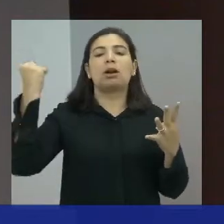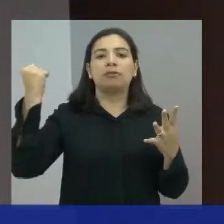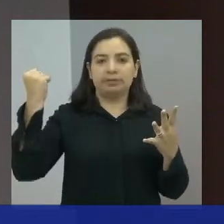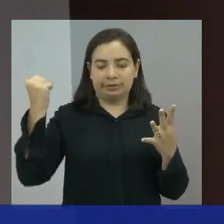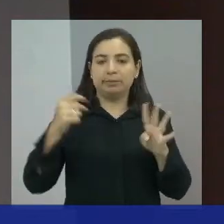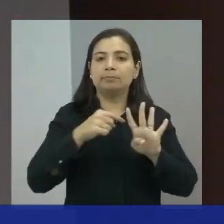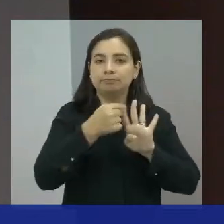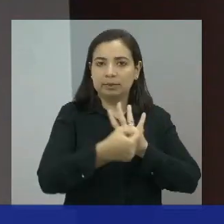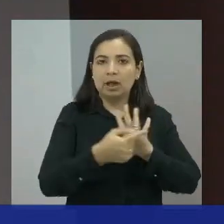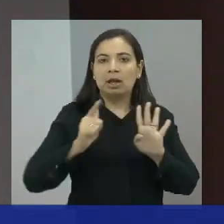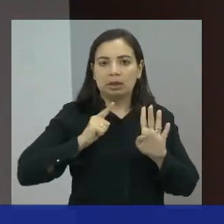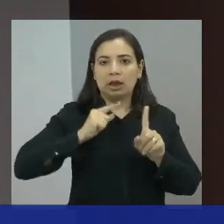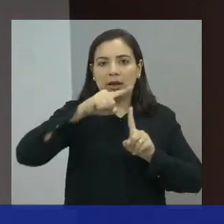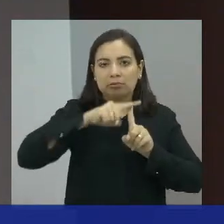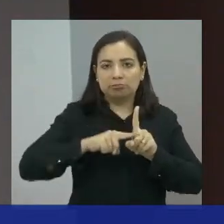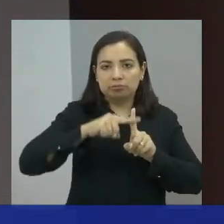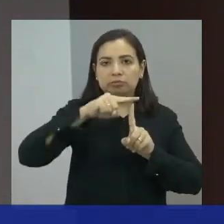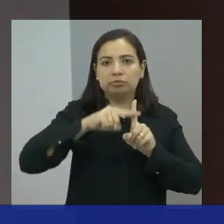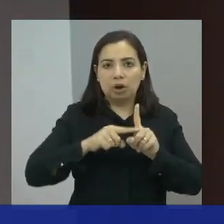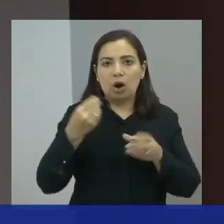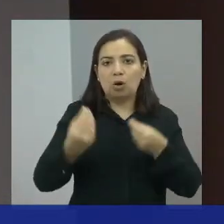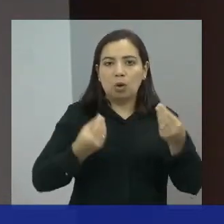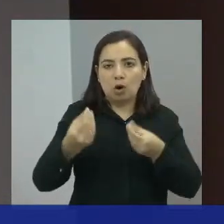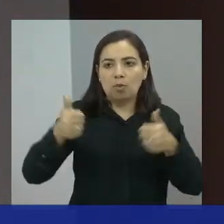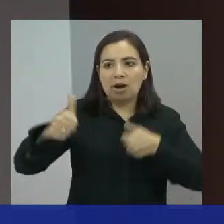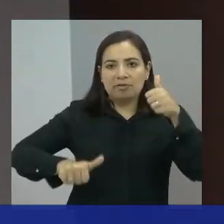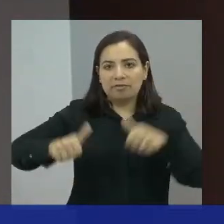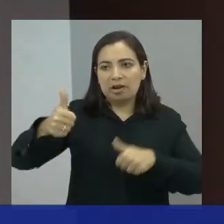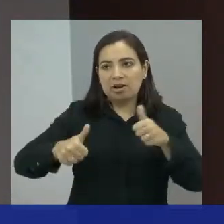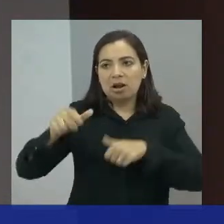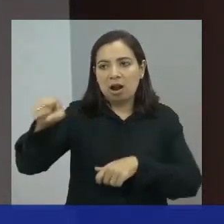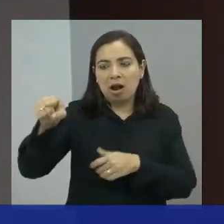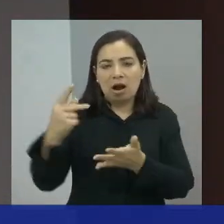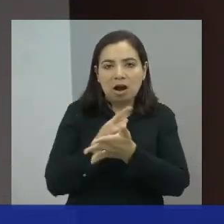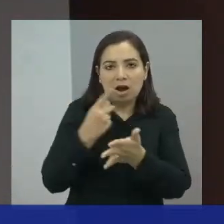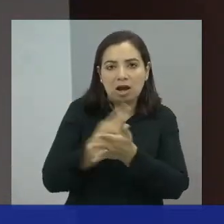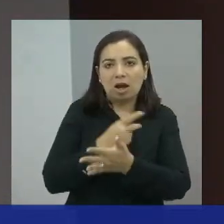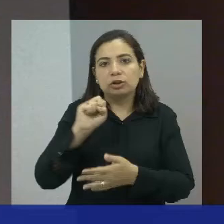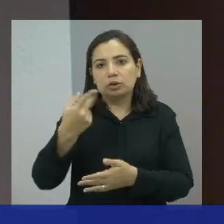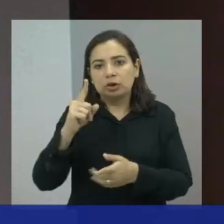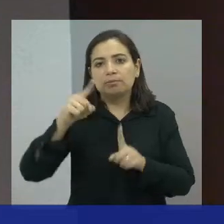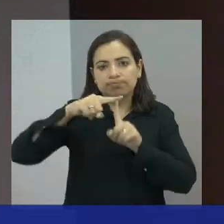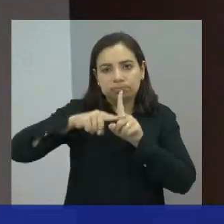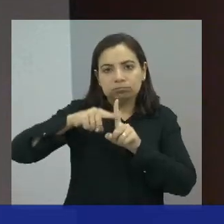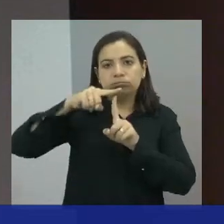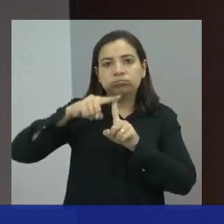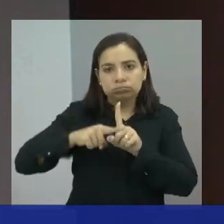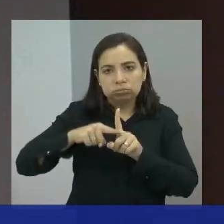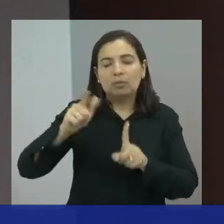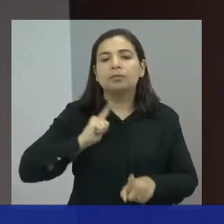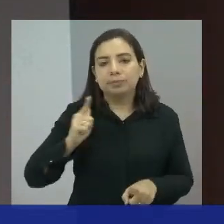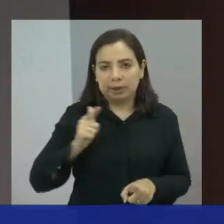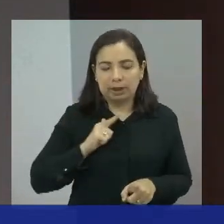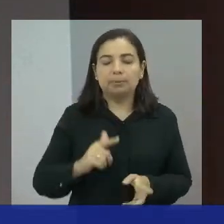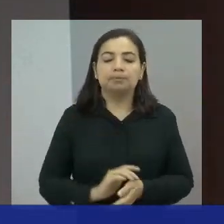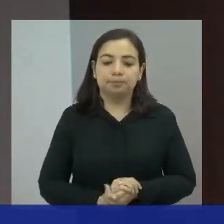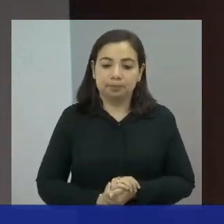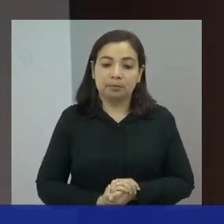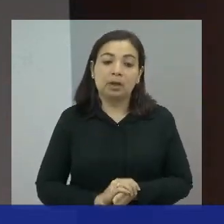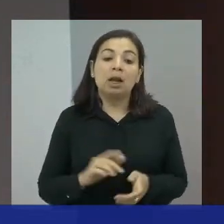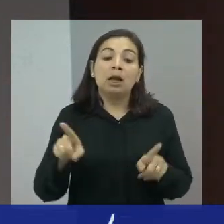gravíssimas. E, na infração, diz também quais são as possíveis